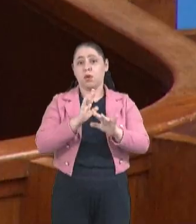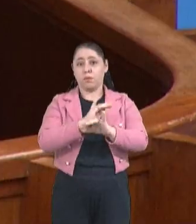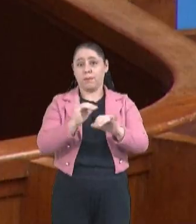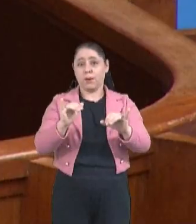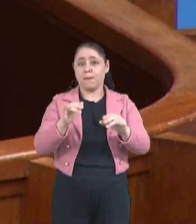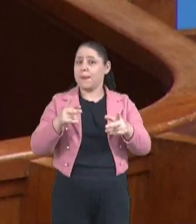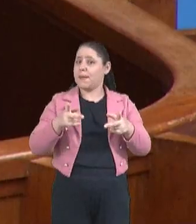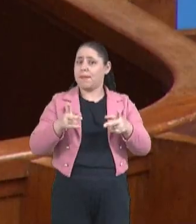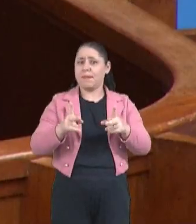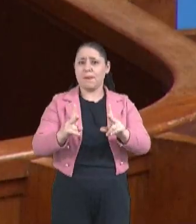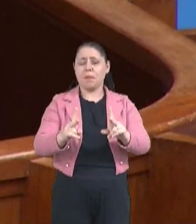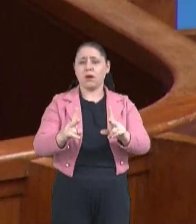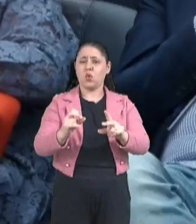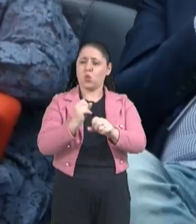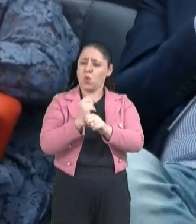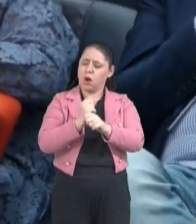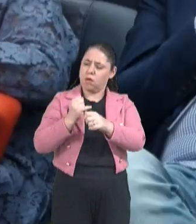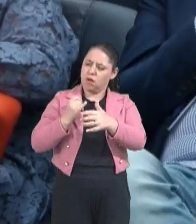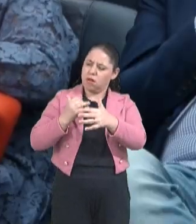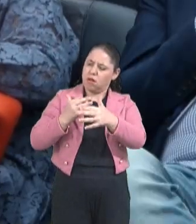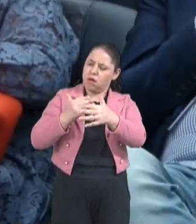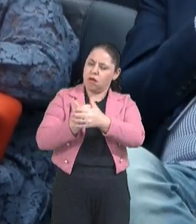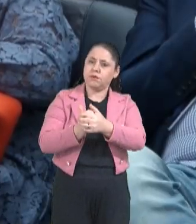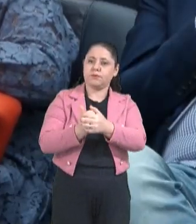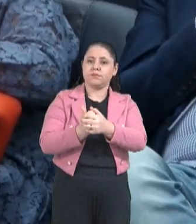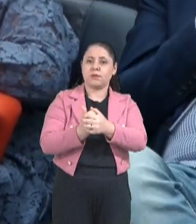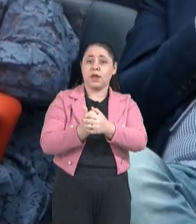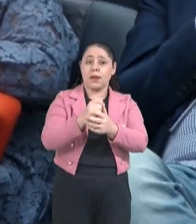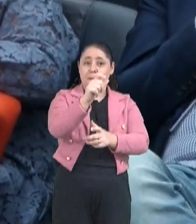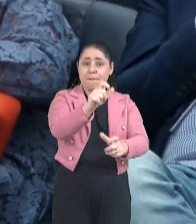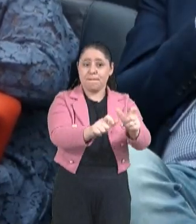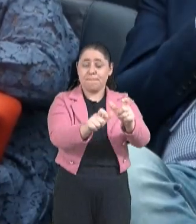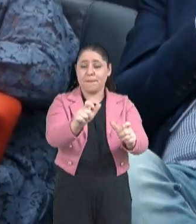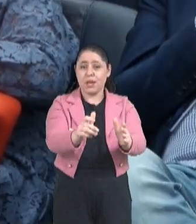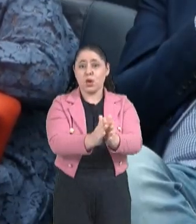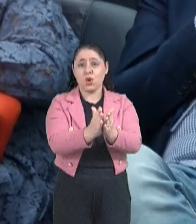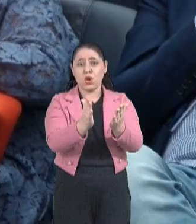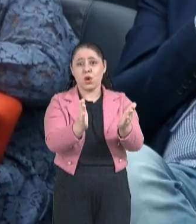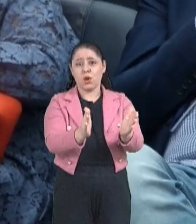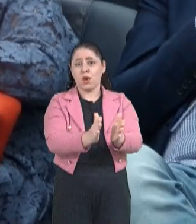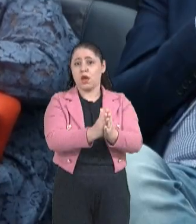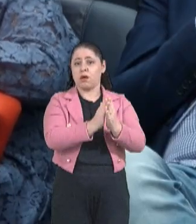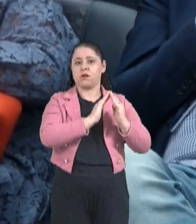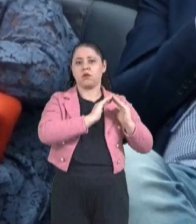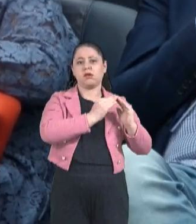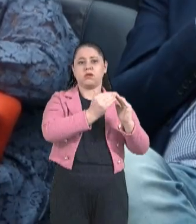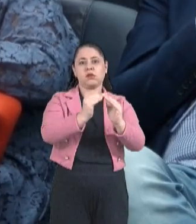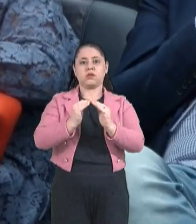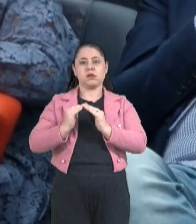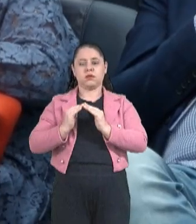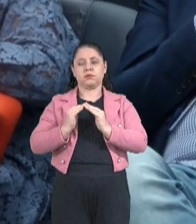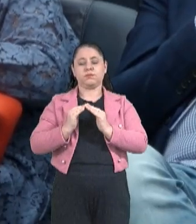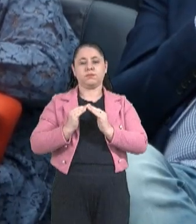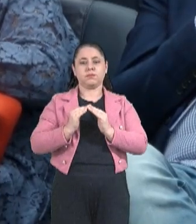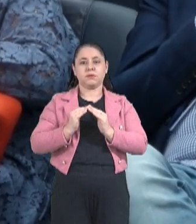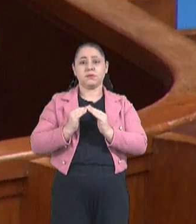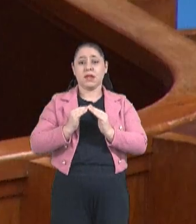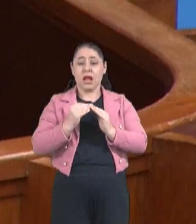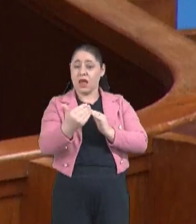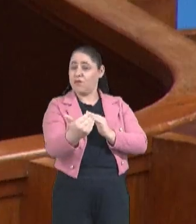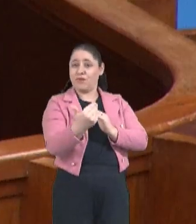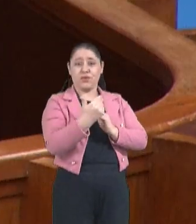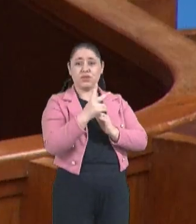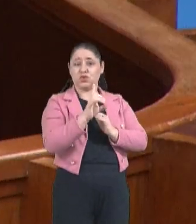campanha continuada, em especial nas pessoas mais necessitadas da periferia, que essas não